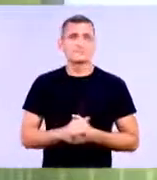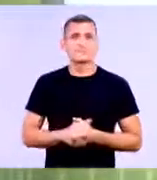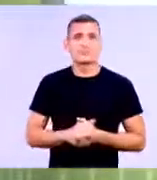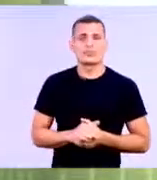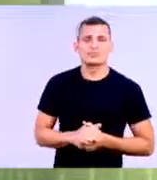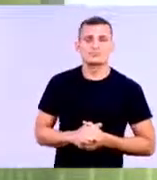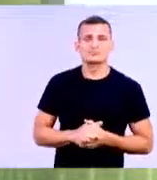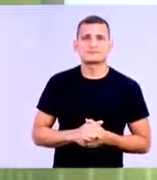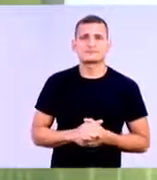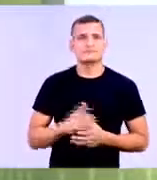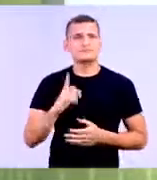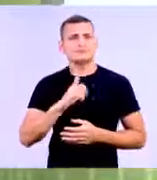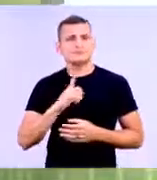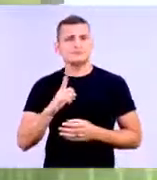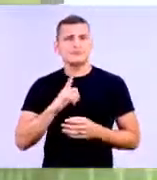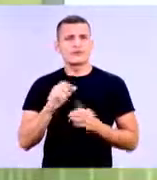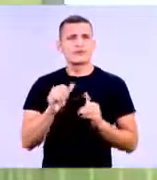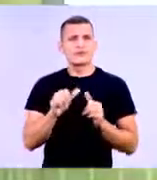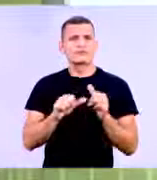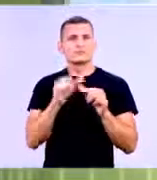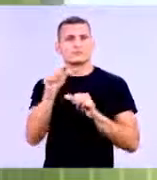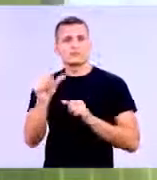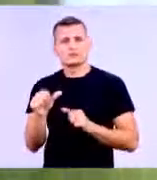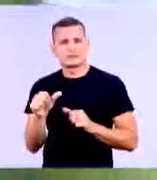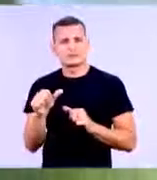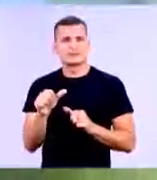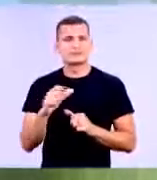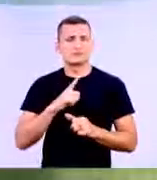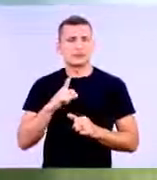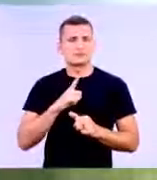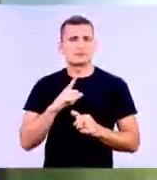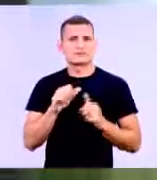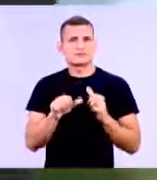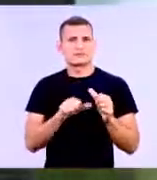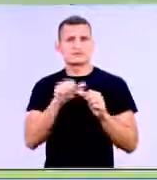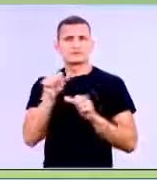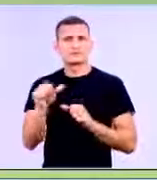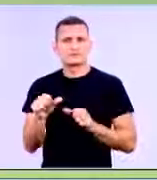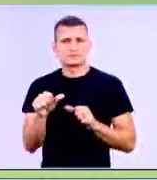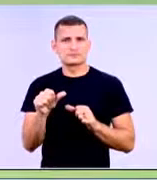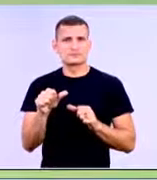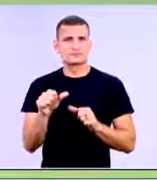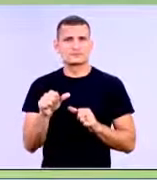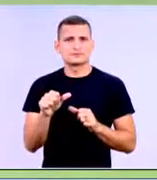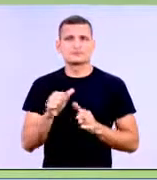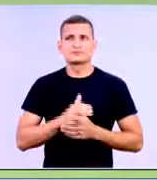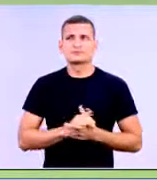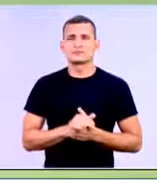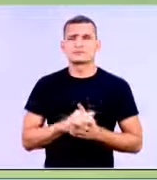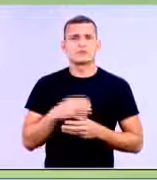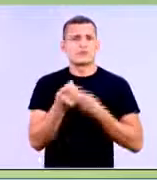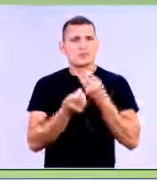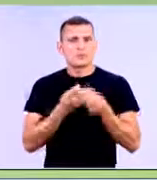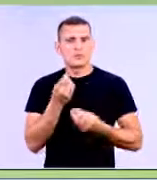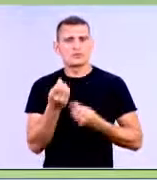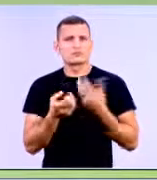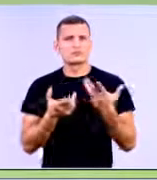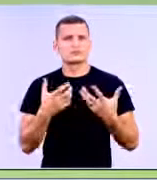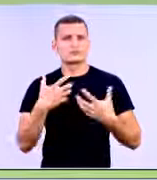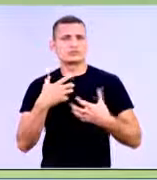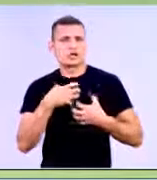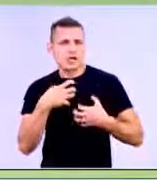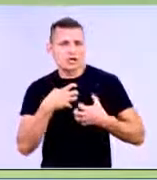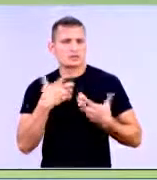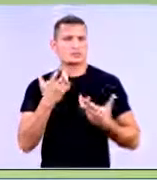mesmo mudanças, passaram para nós transformações, né? Com relação ao nosso comportamento